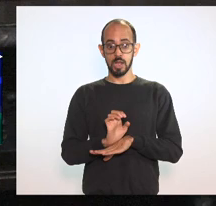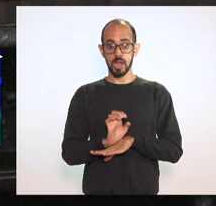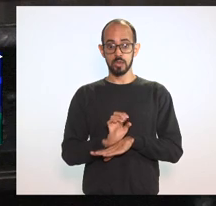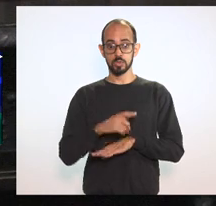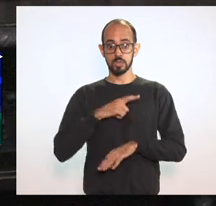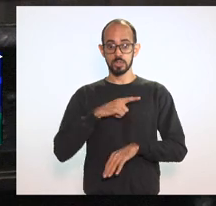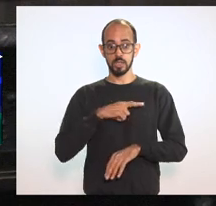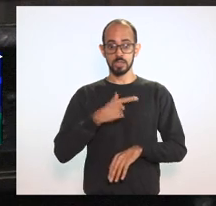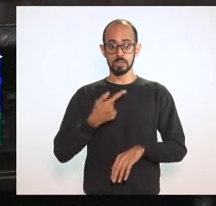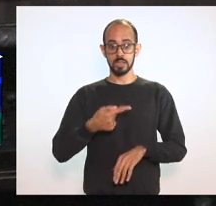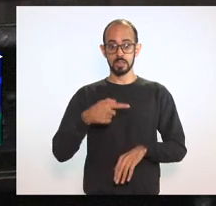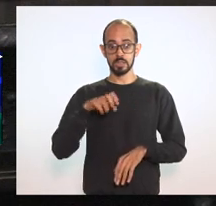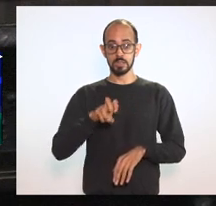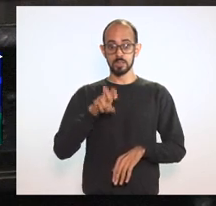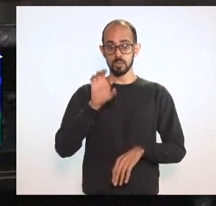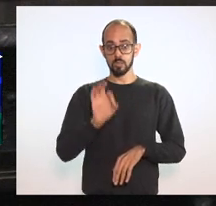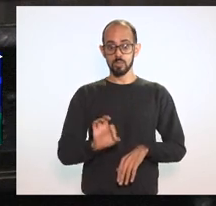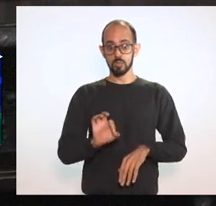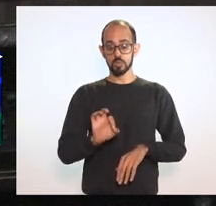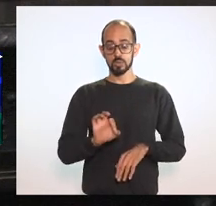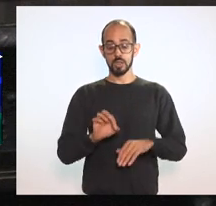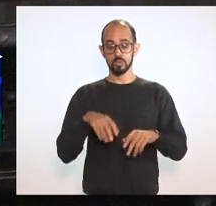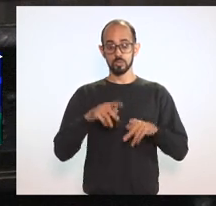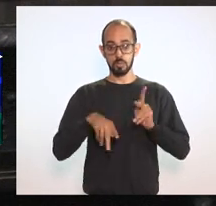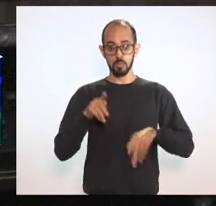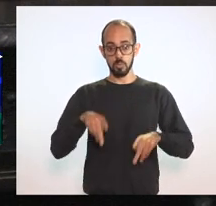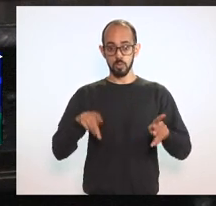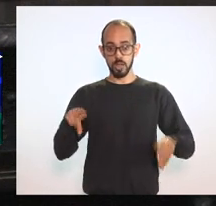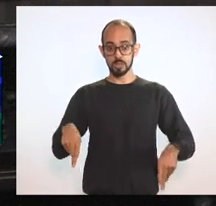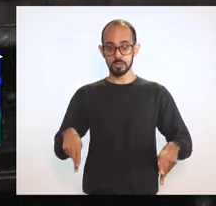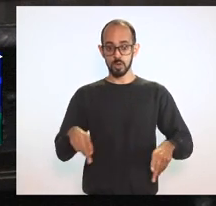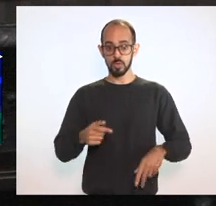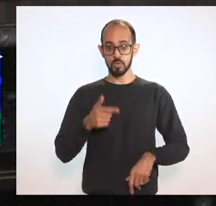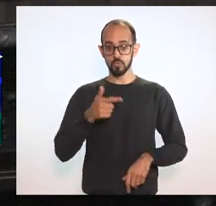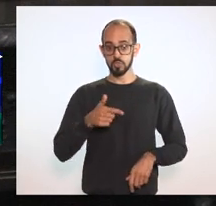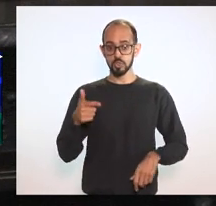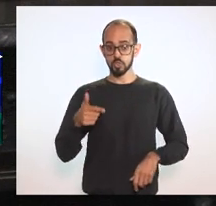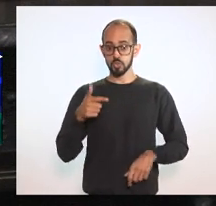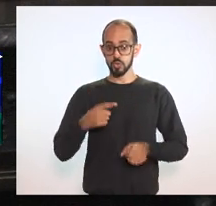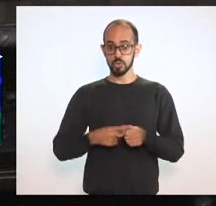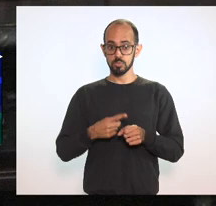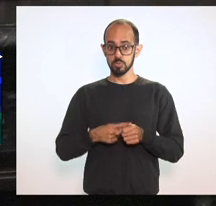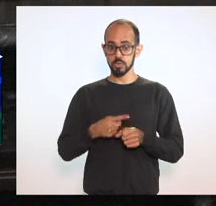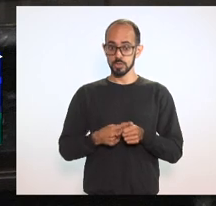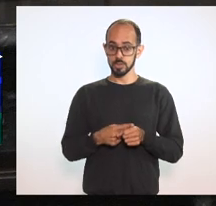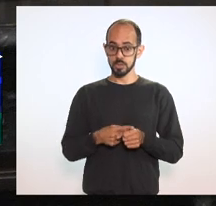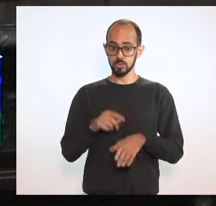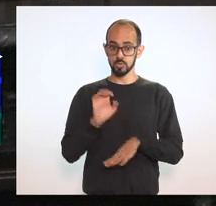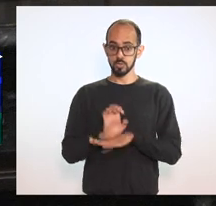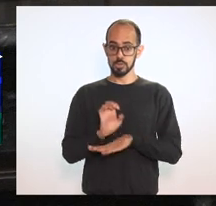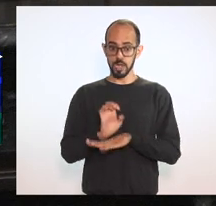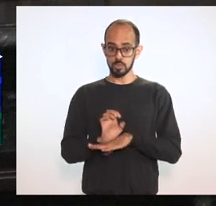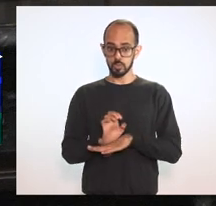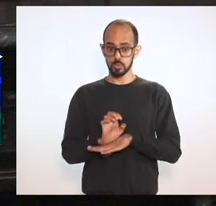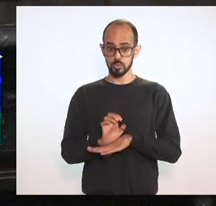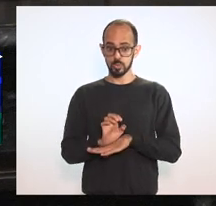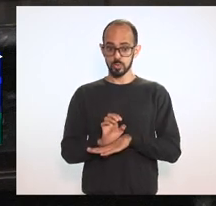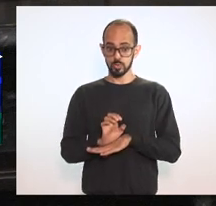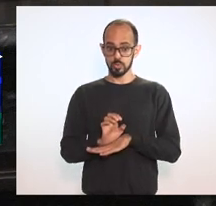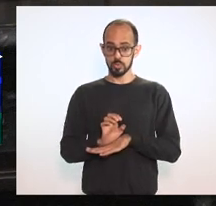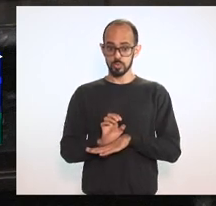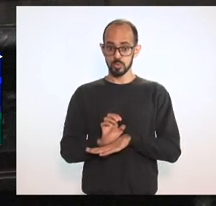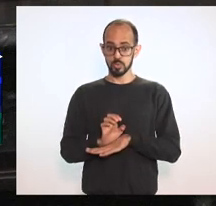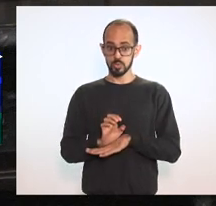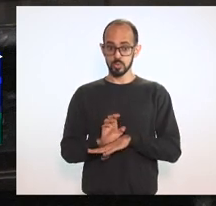75 por cento da população Fluminense em 22 municípios do Estado do estado ou seja uma